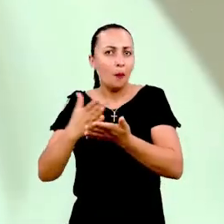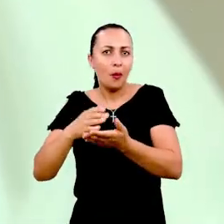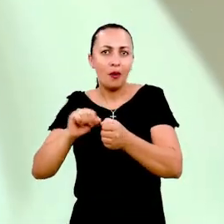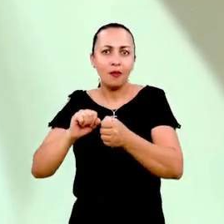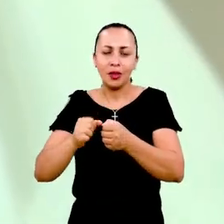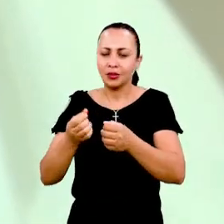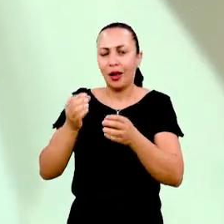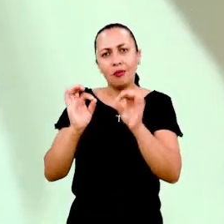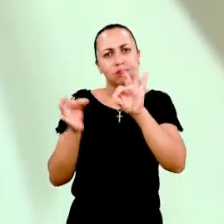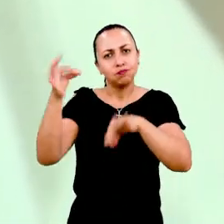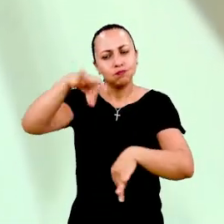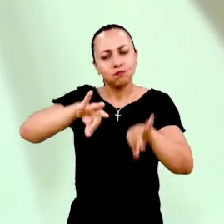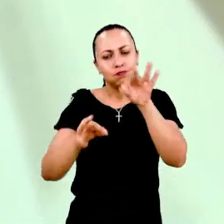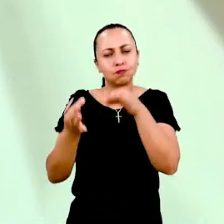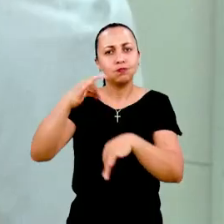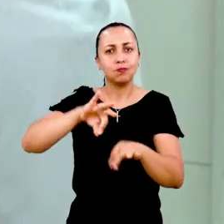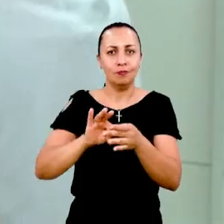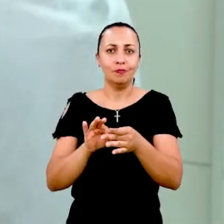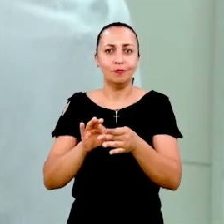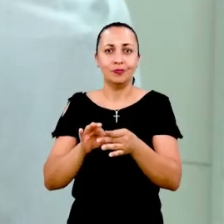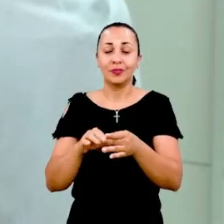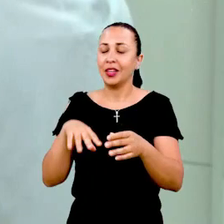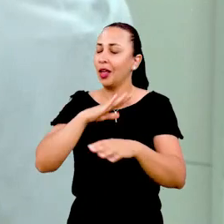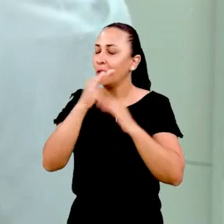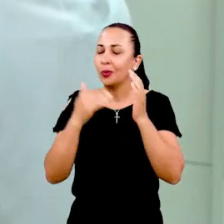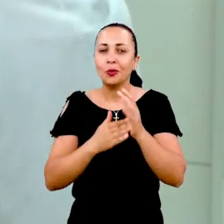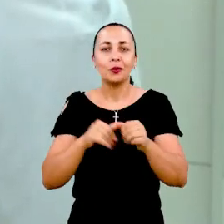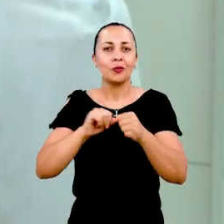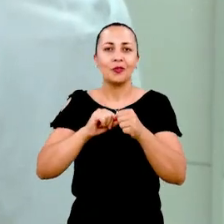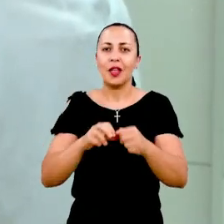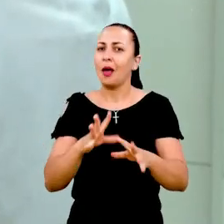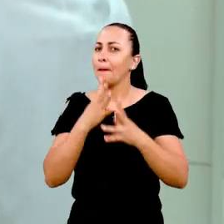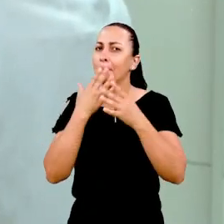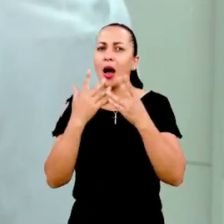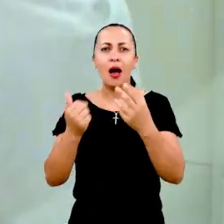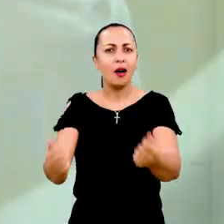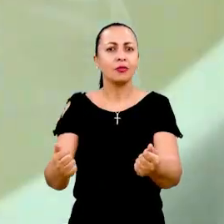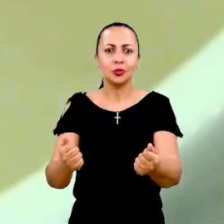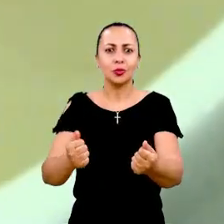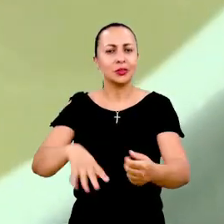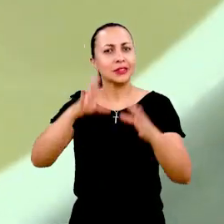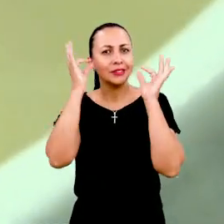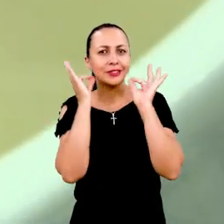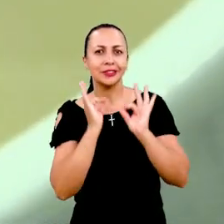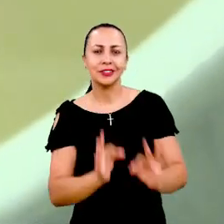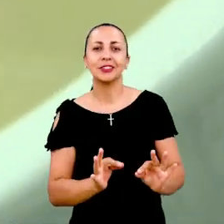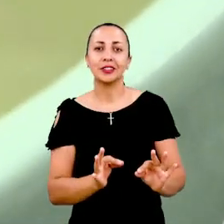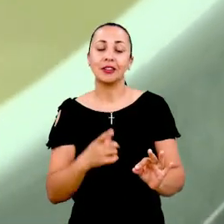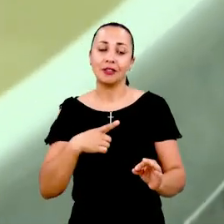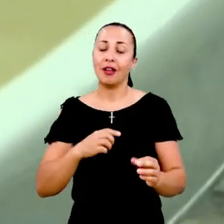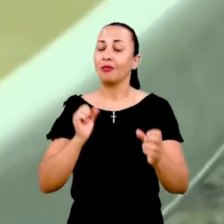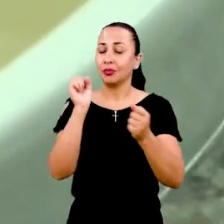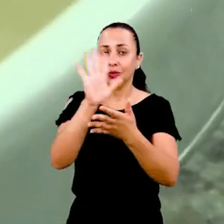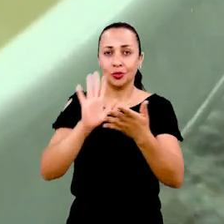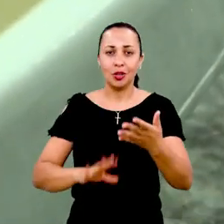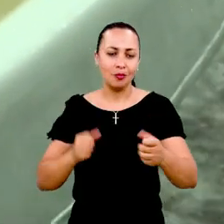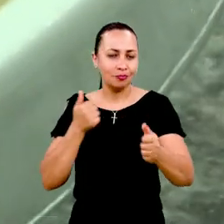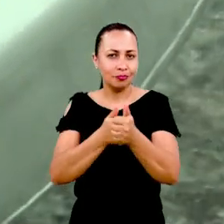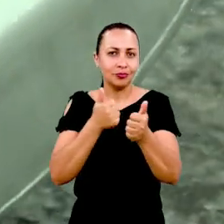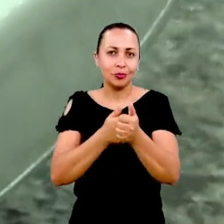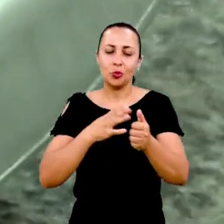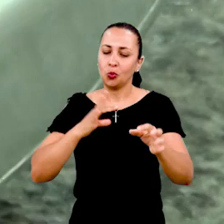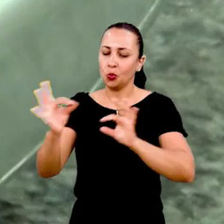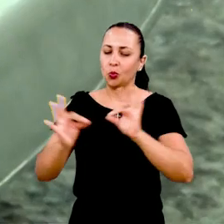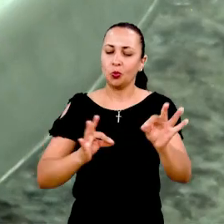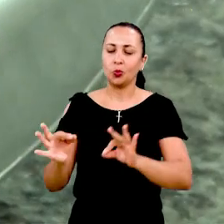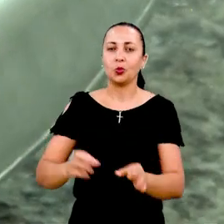ensaios in vitro. Todos os testes demonstraram uma atividade fantástica para a finalidade que nós queremos. Ela tem uma atividade próxima ao